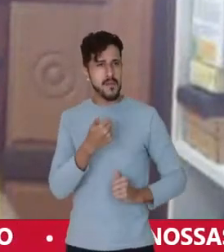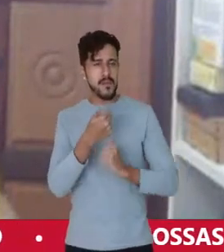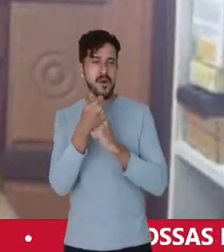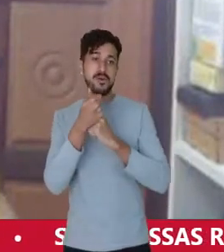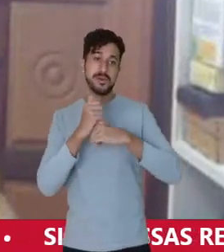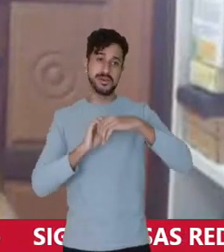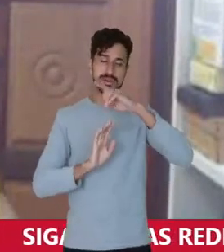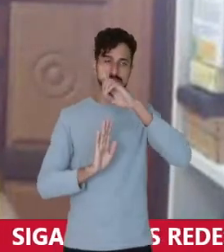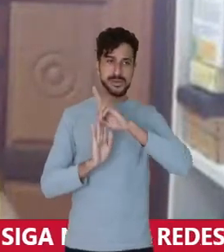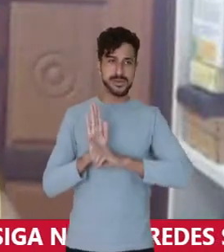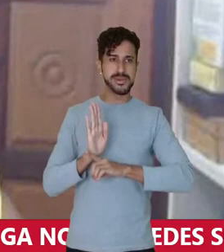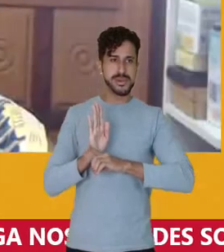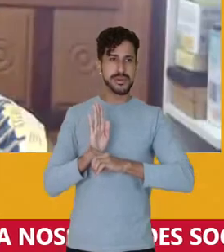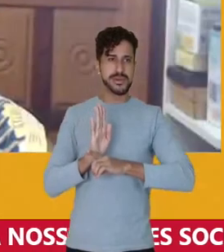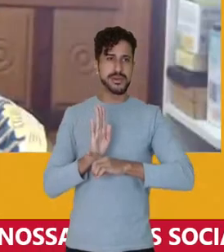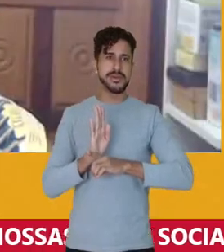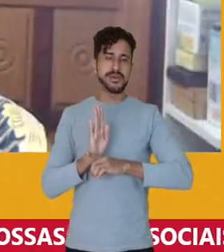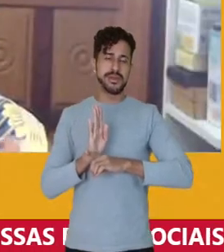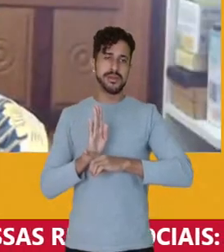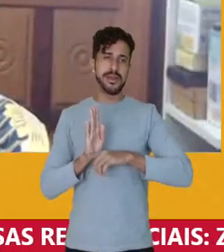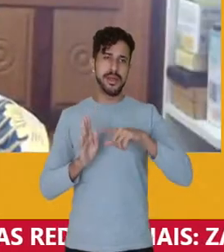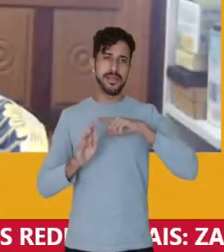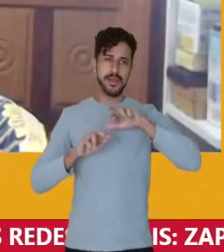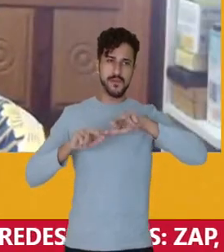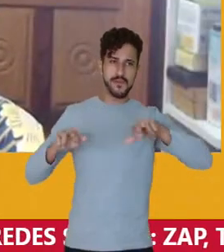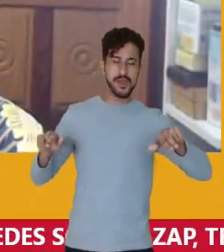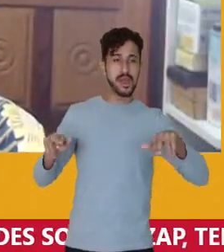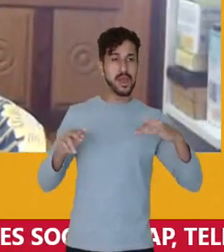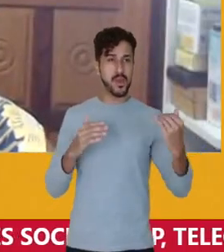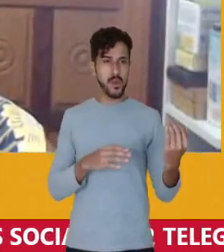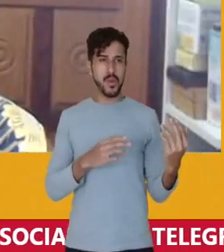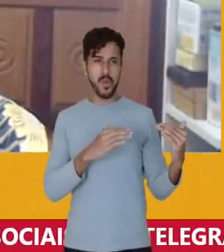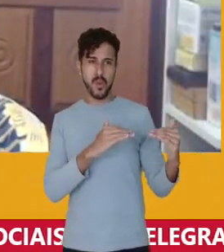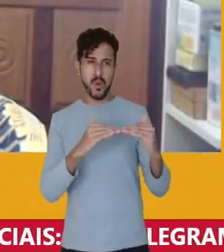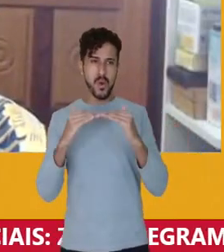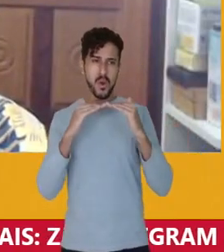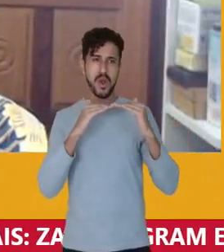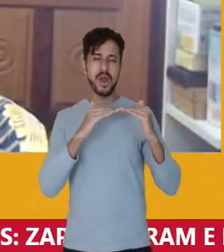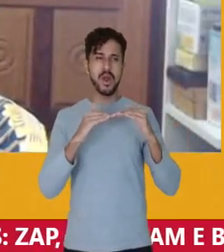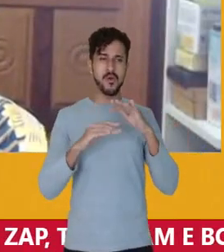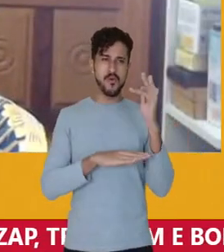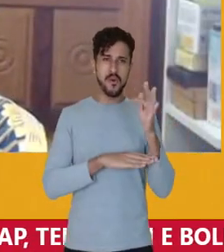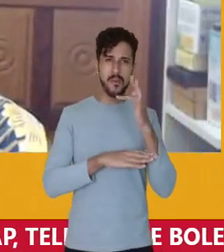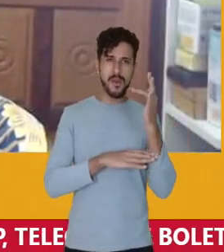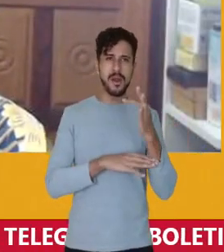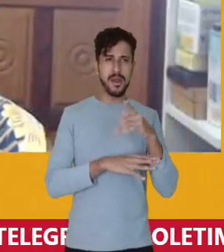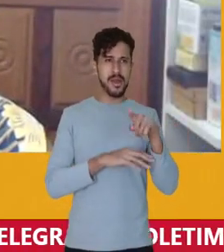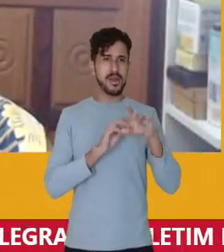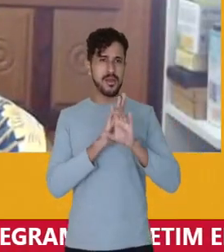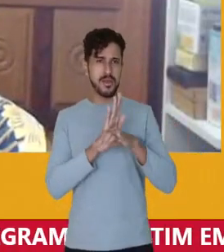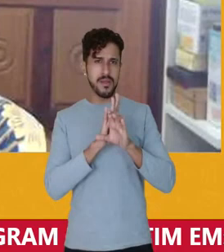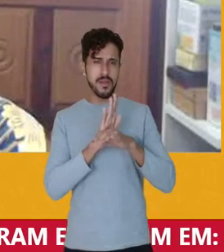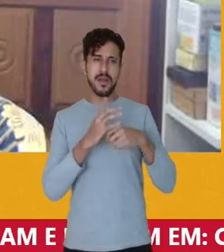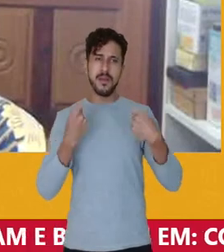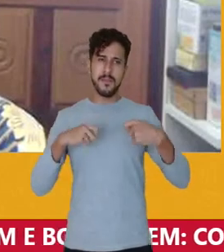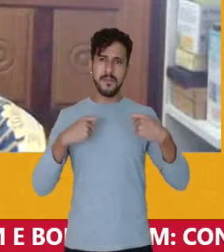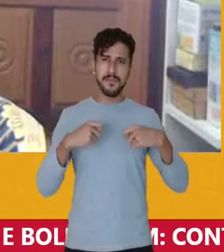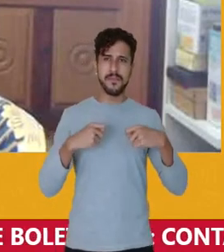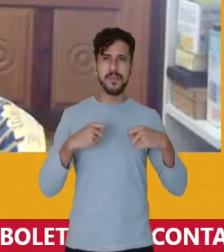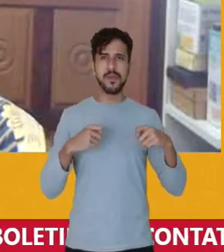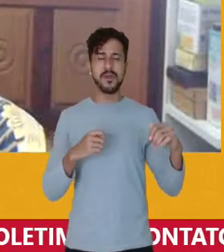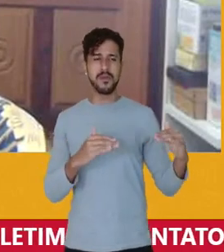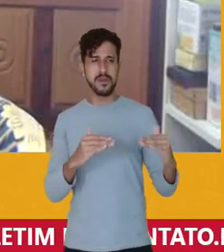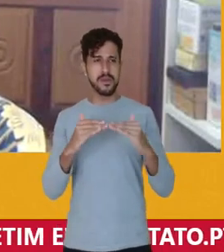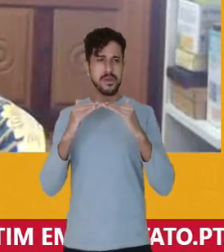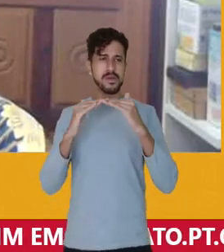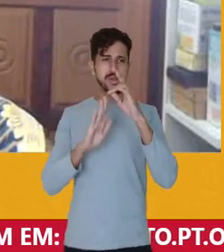direito à diferença, né? Então, igualdade formal, desigualdades, esse conceito precisa ser adensado pelo direito